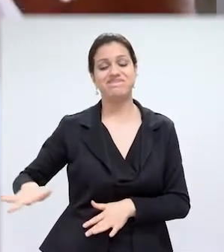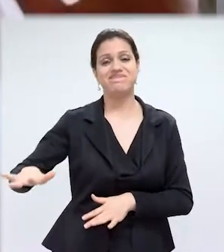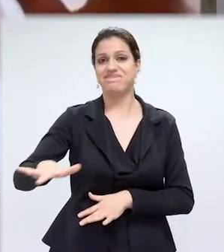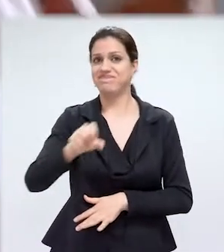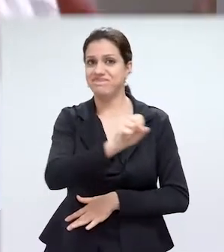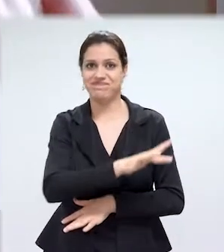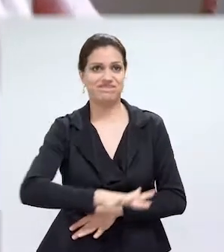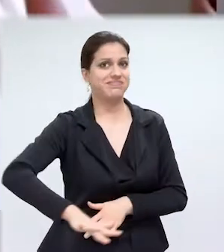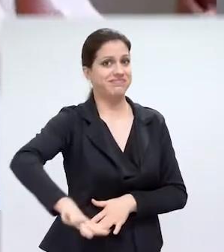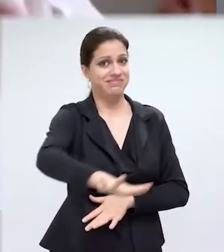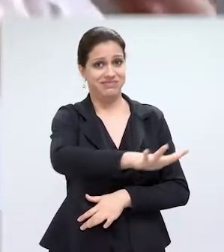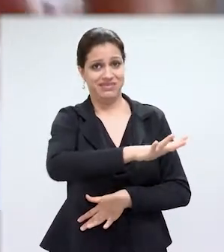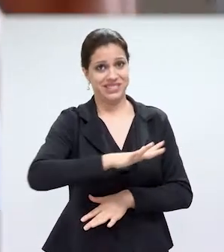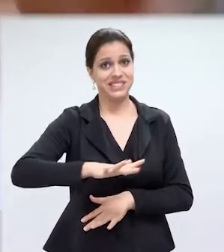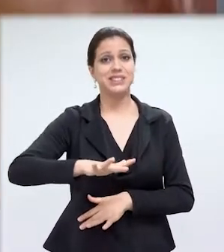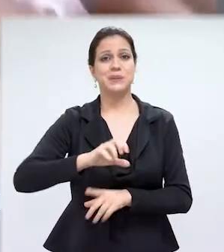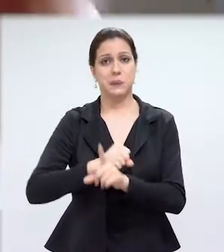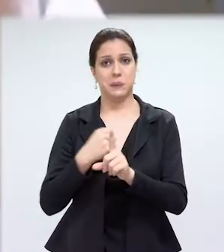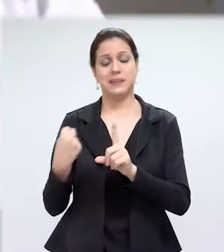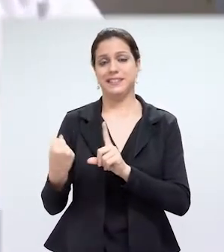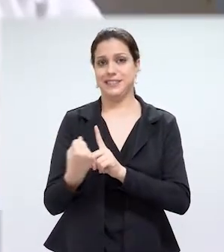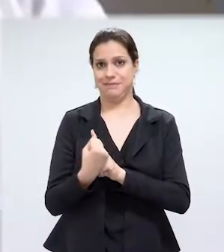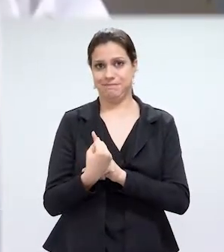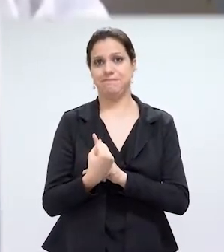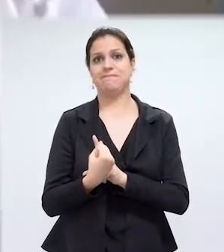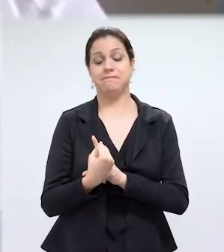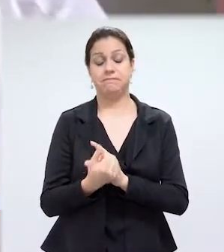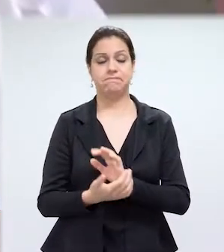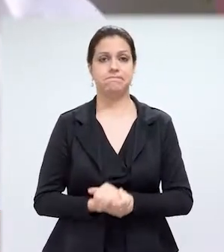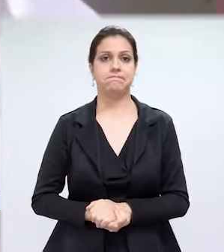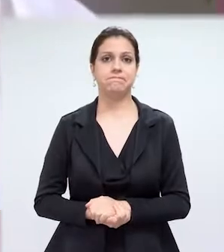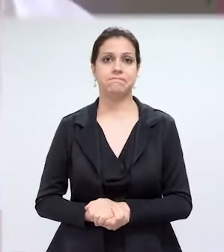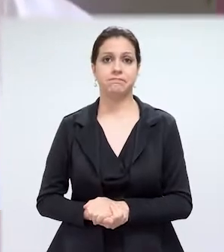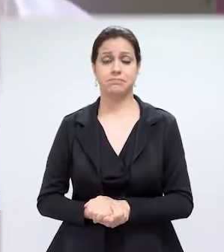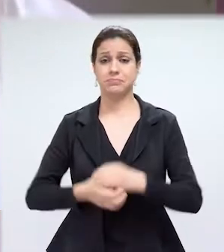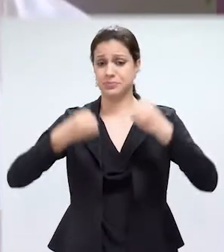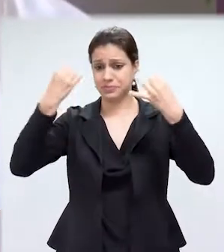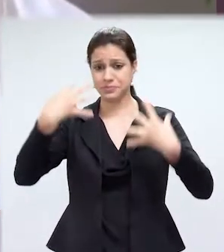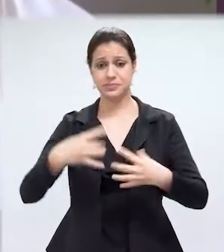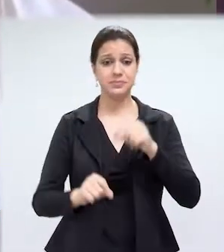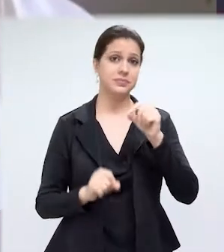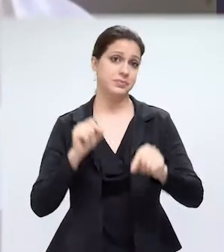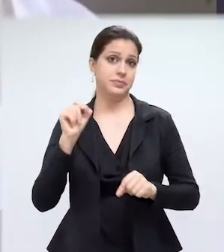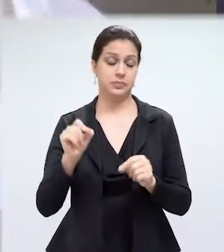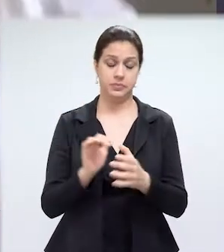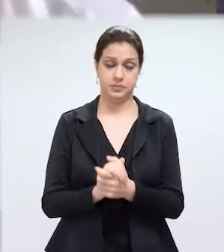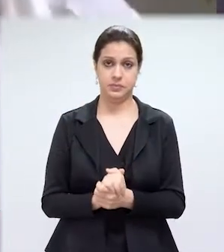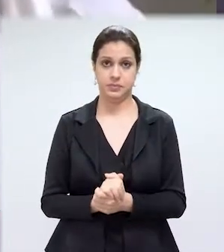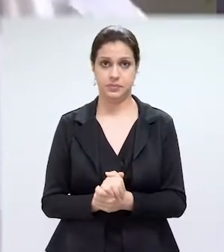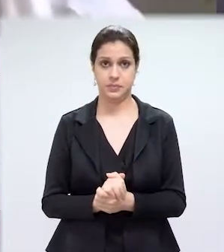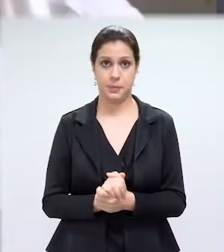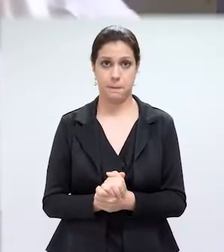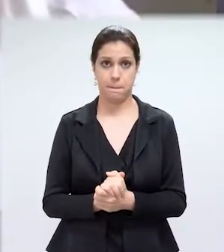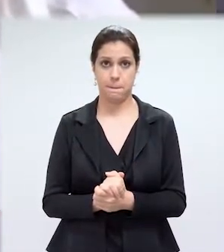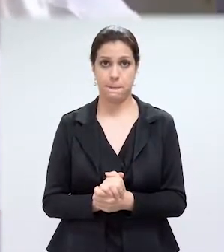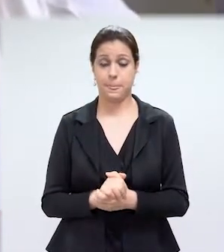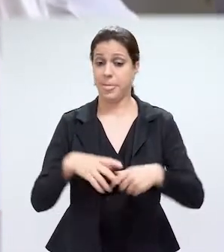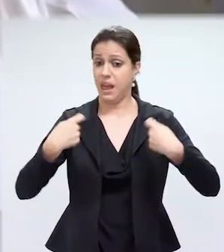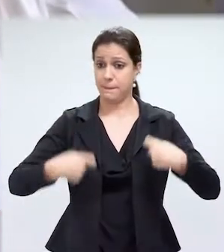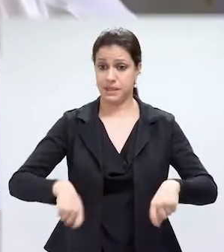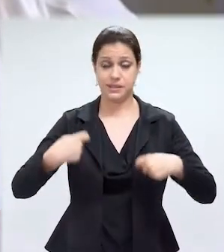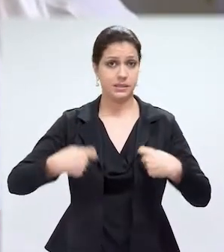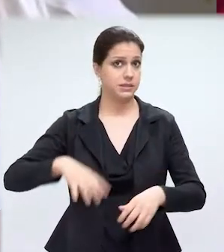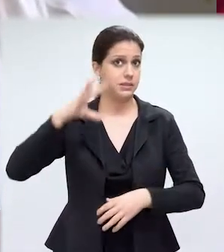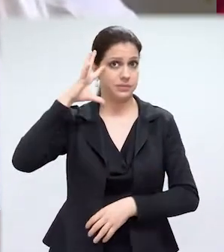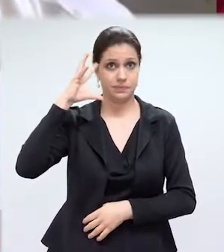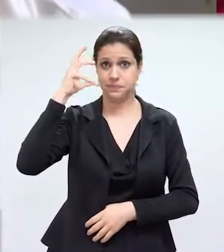uma fragilidade nos mais diferentes setores da sociedade, né? E dizendo o seguinte para os